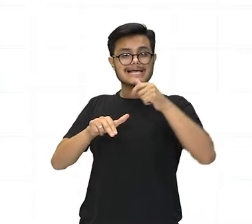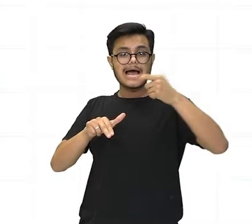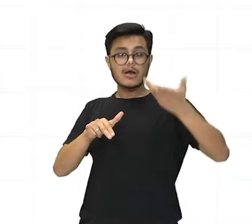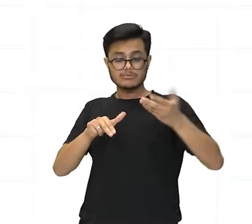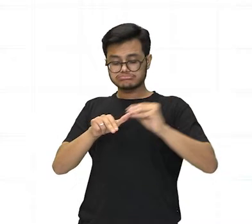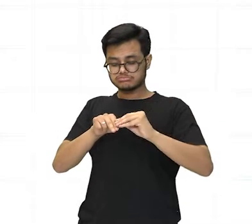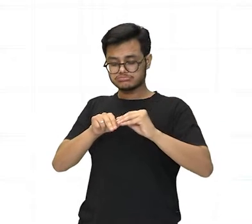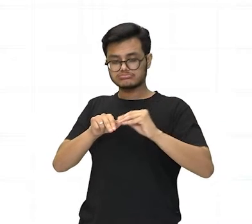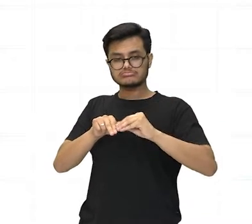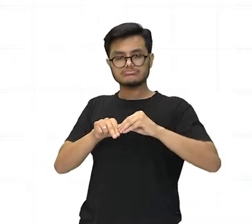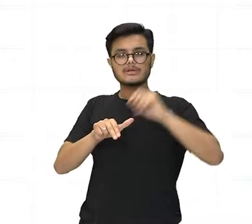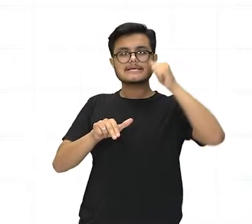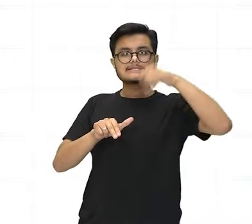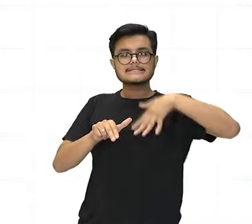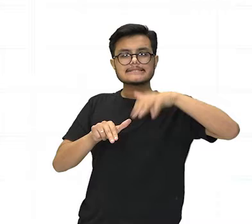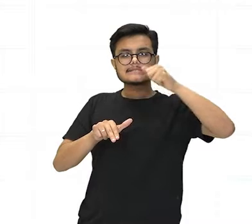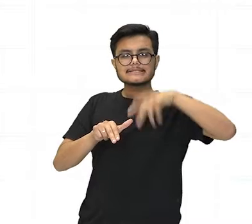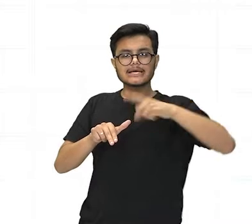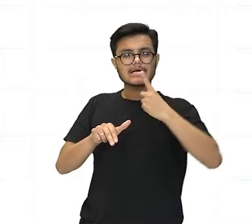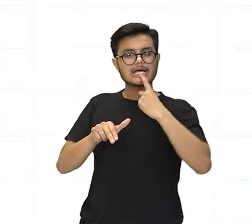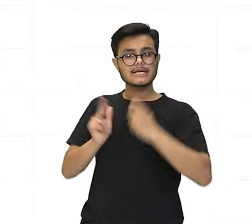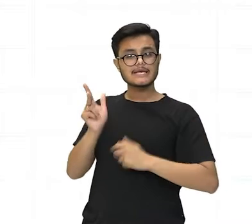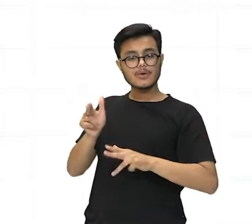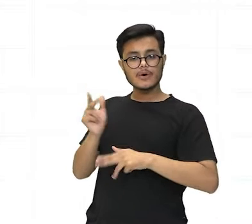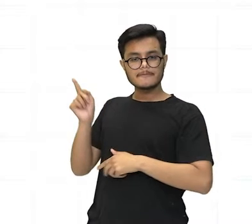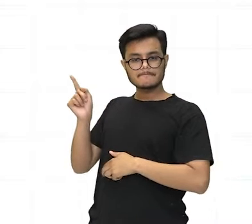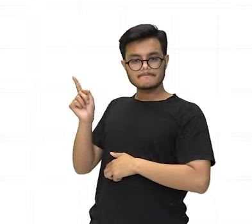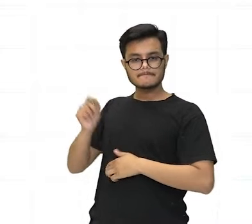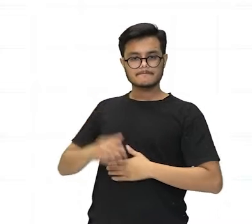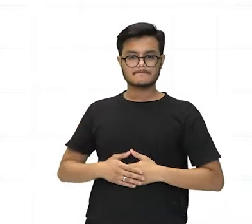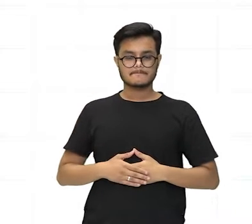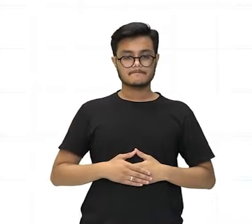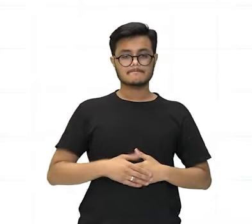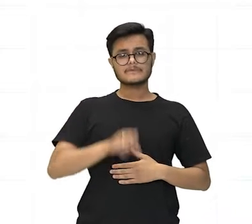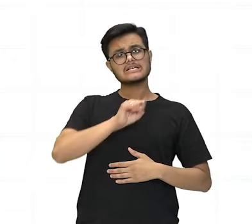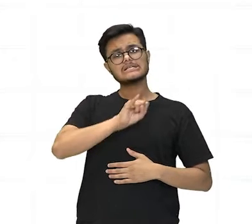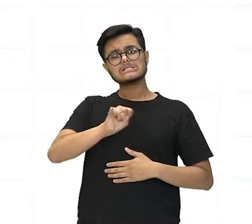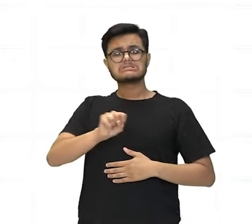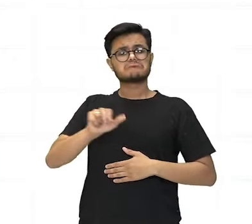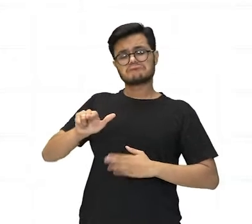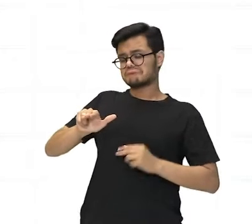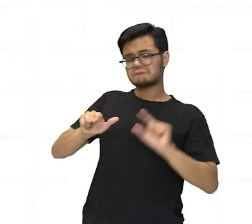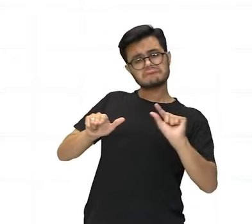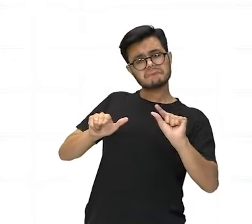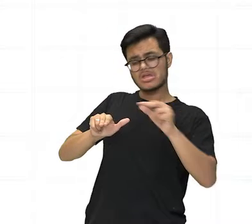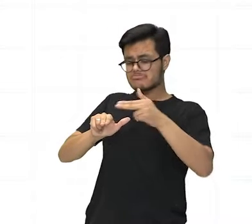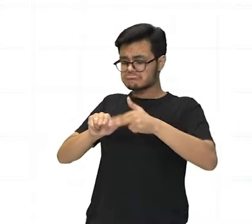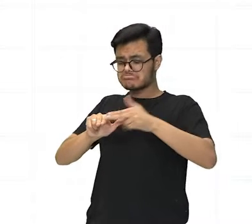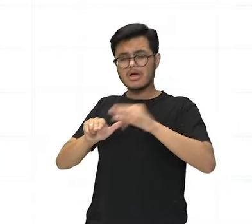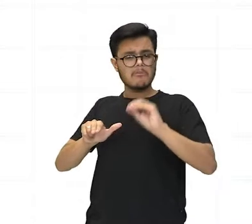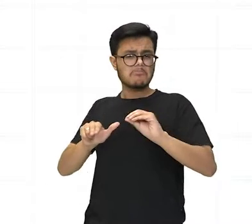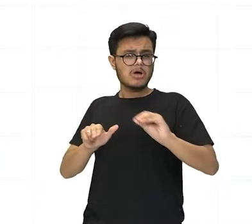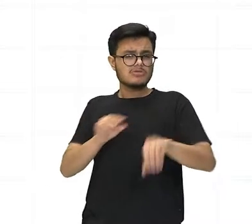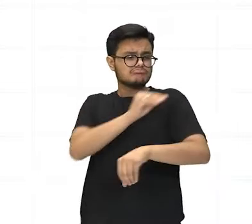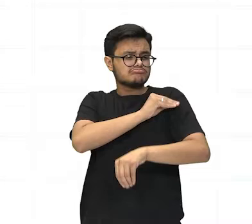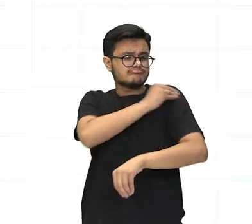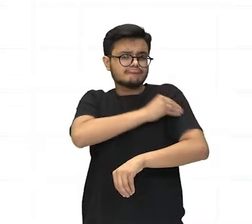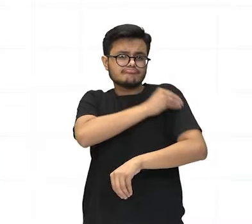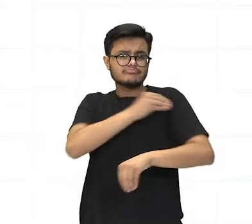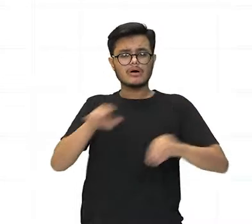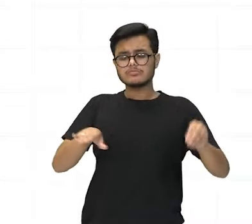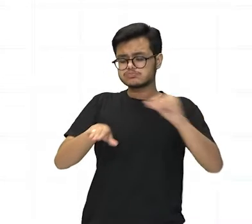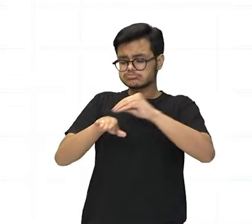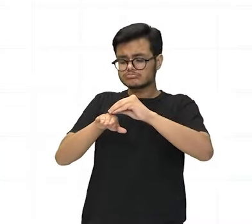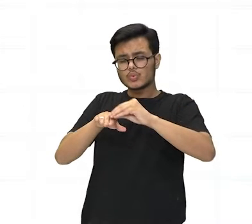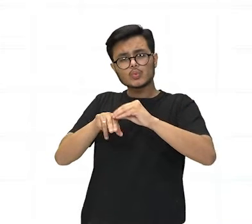como vocês estão vendo aí nessa imagem. Se for assim, uma lesão pequenininha, vocês devem umedecer essa